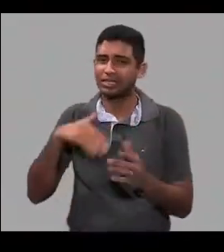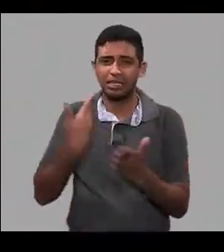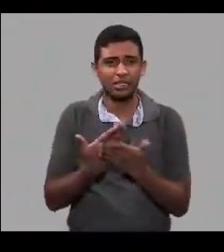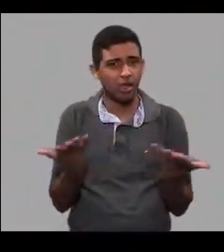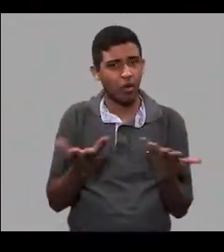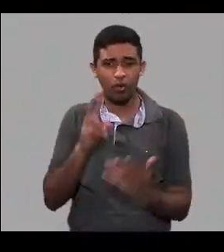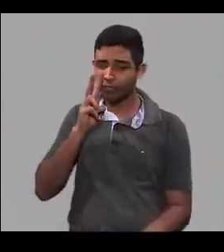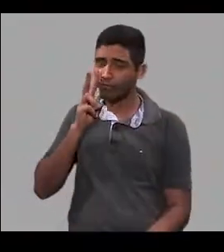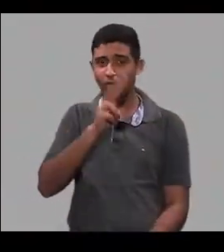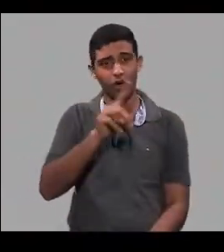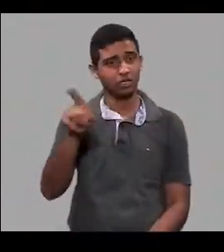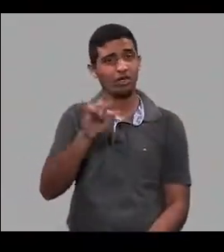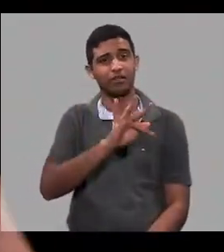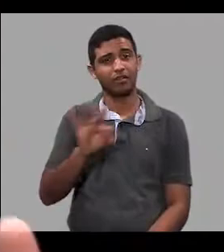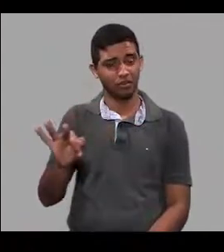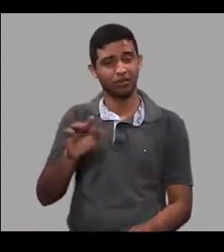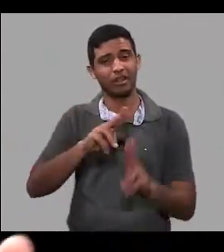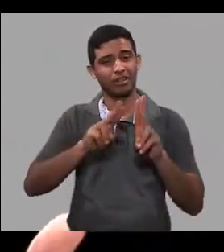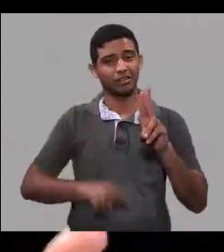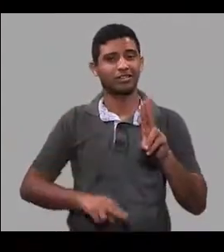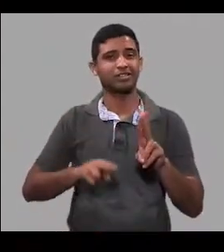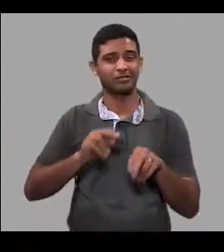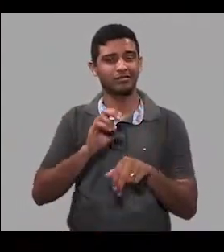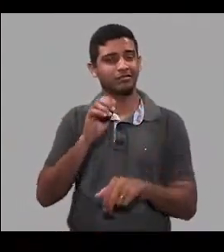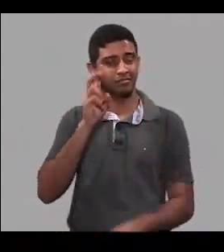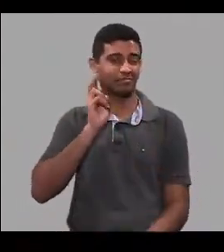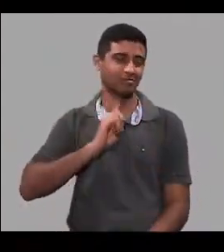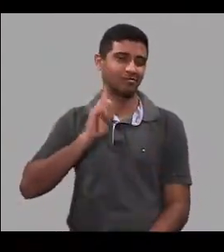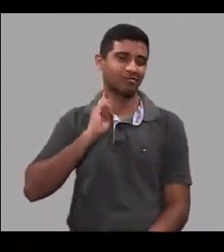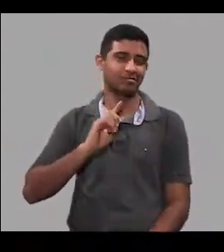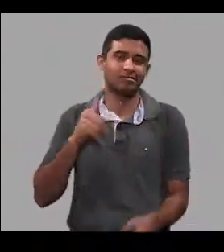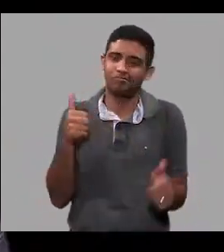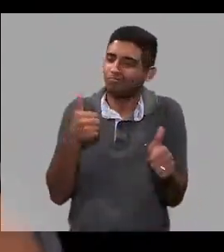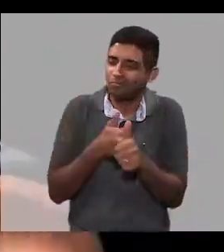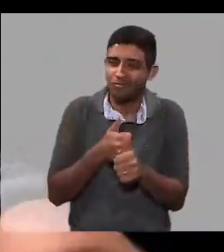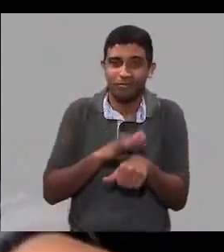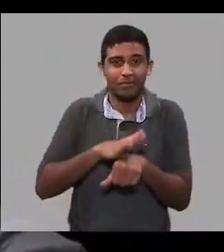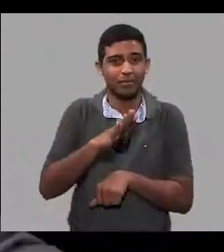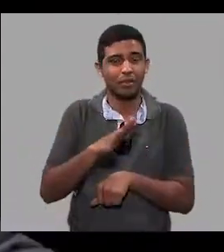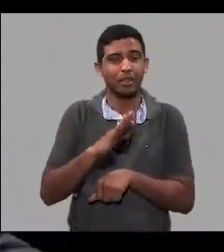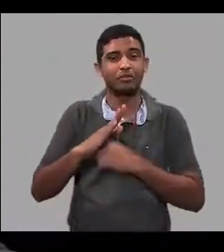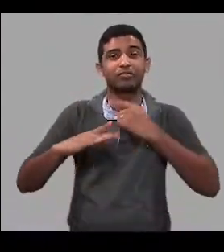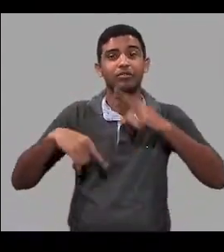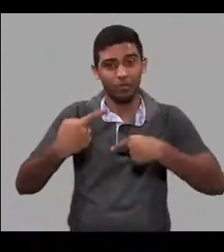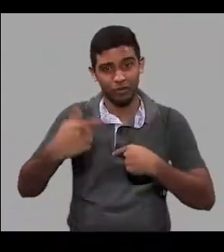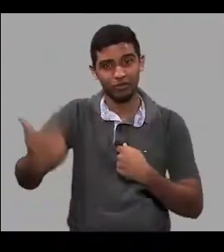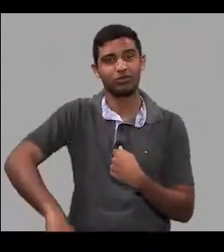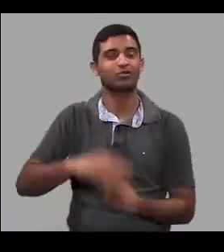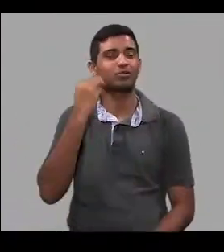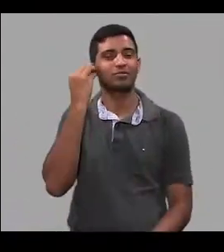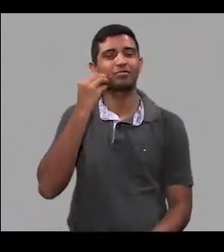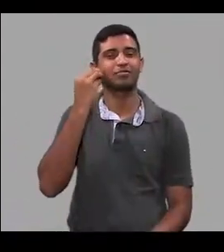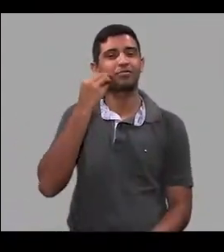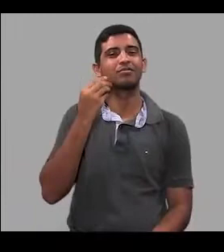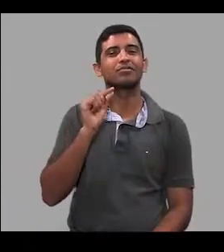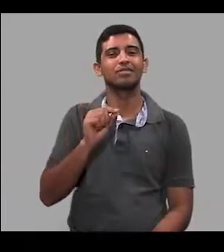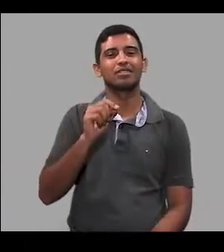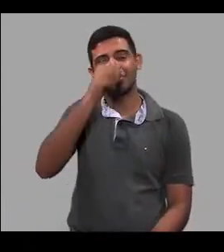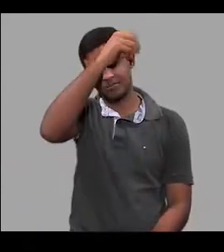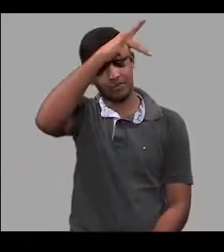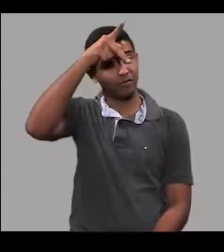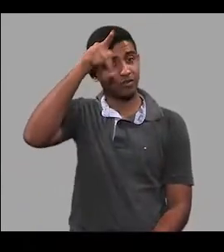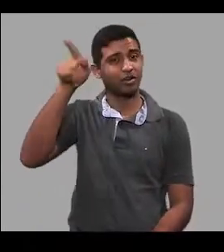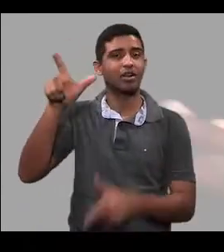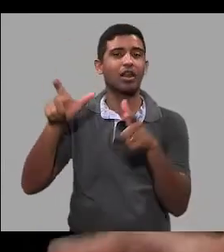hoje na Universidade Federal Fluminense. Então, isso também me aproximou ainda mais. Depois eu vivi uma outra experiência na Prefeitura